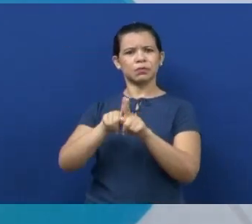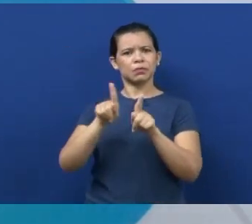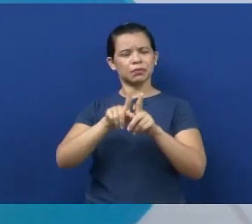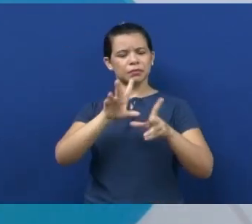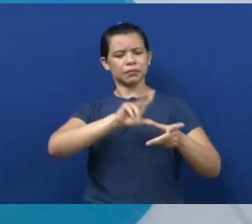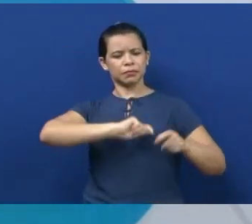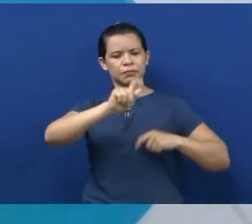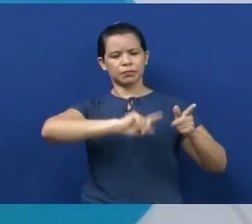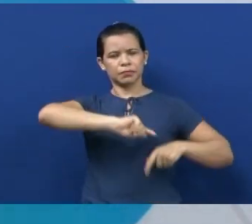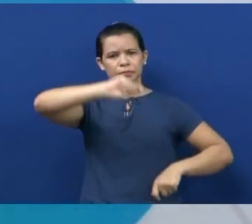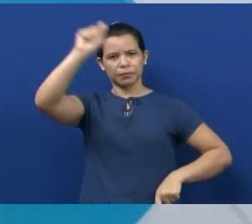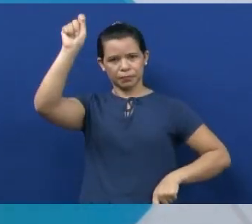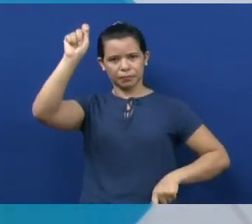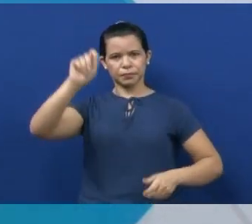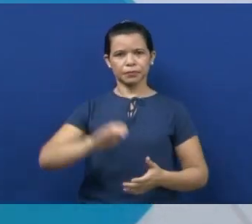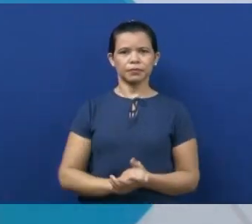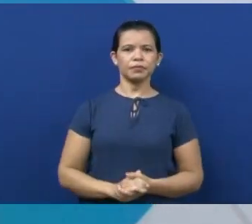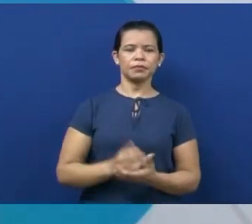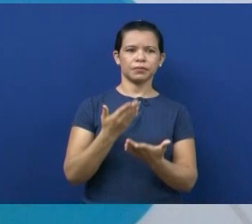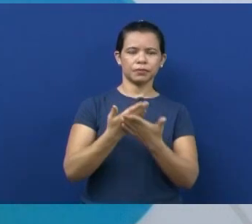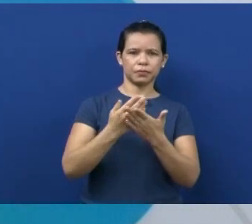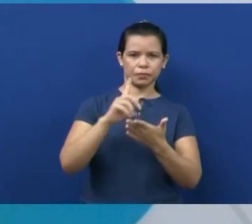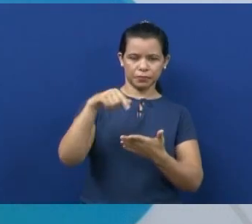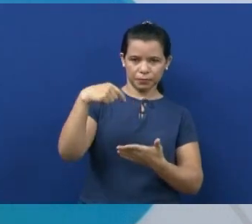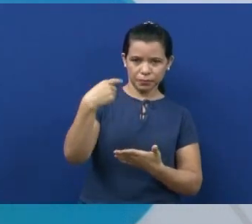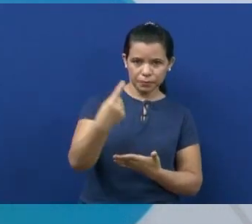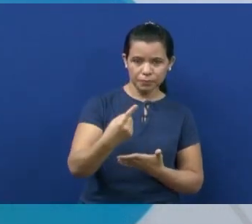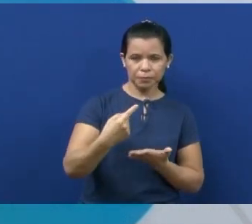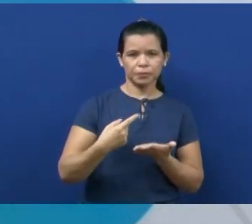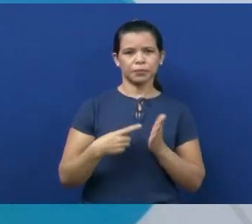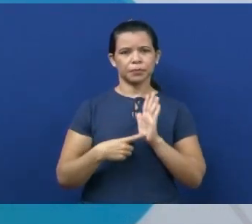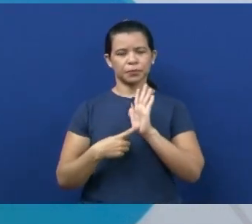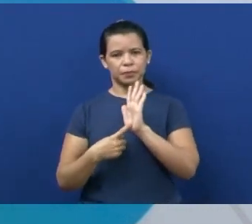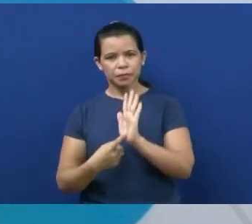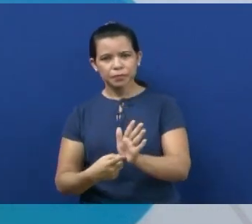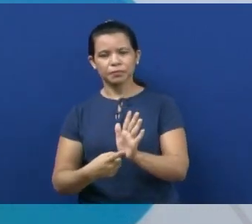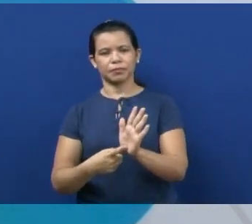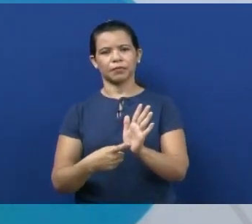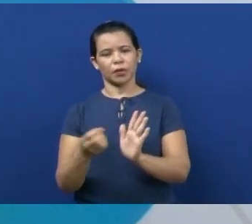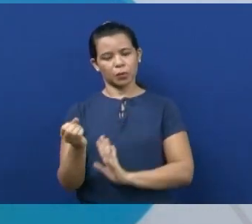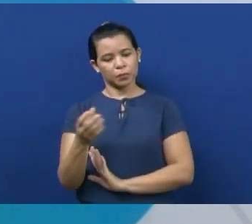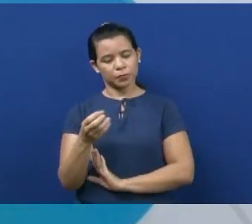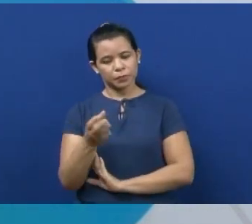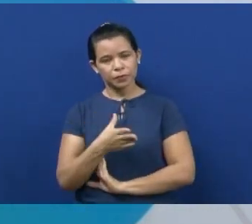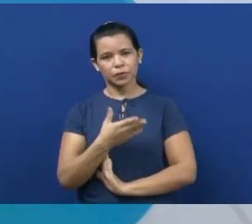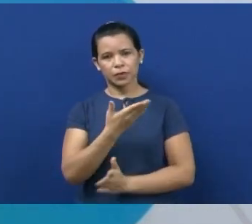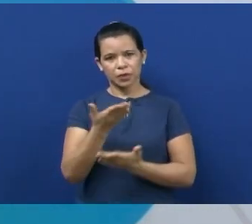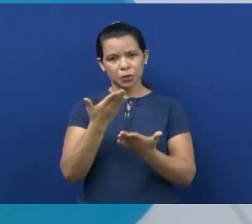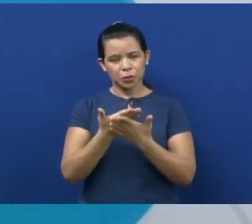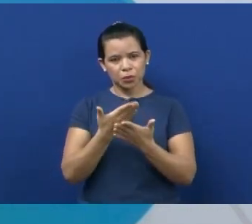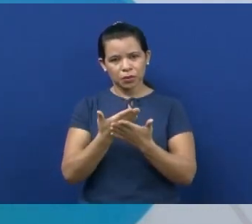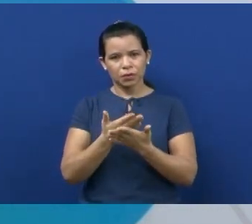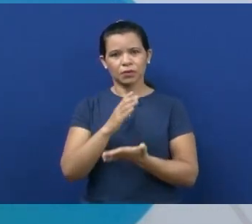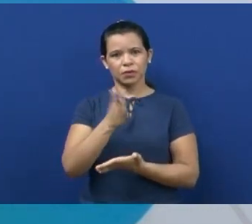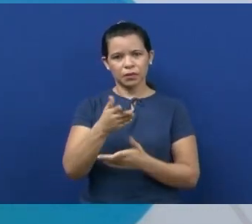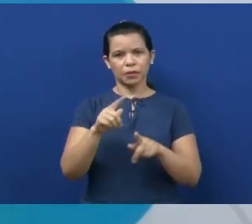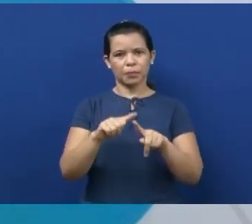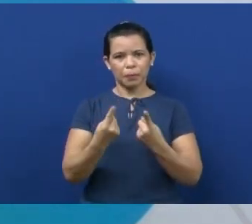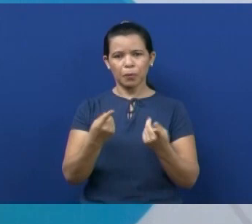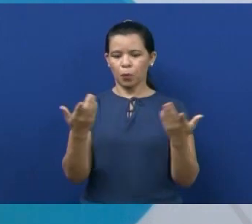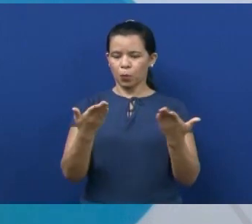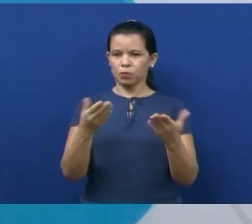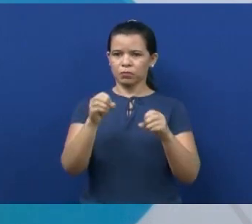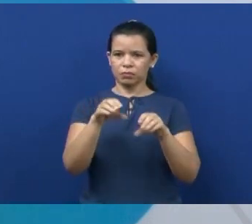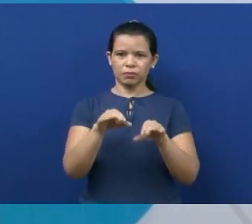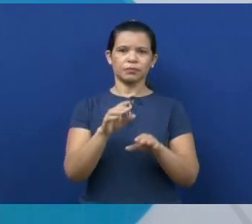acreana. Na próxima aula, nós veremos outros conteúdos que vocês já estudaram, mas que não foram contemplados aqui nesse momento.